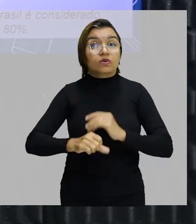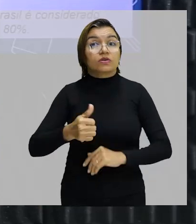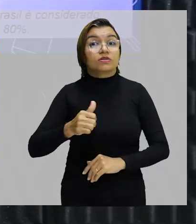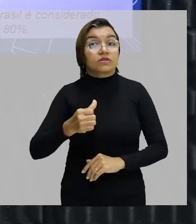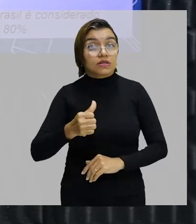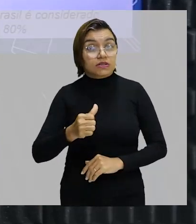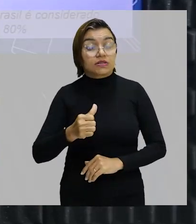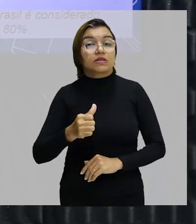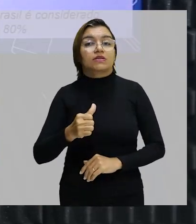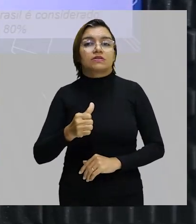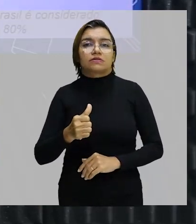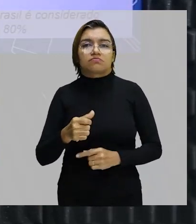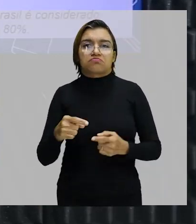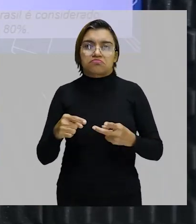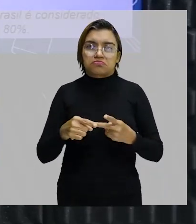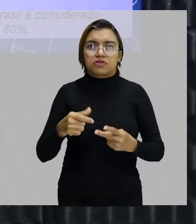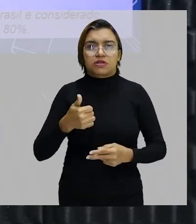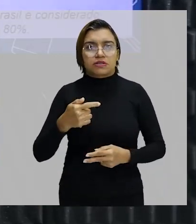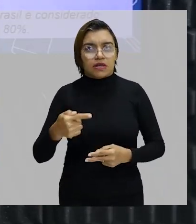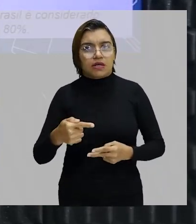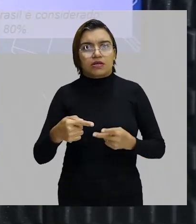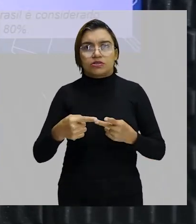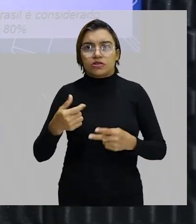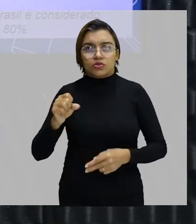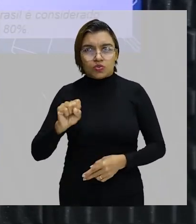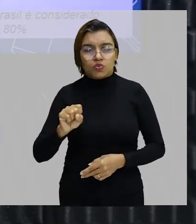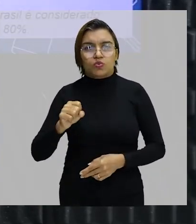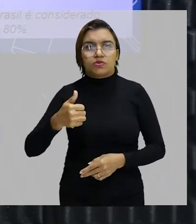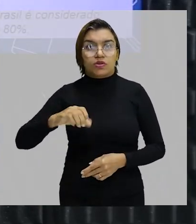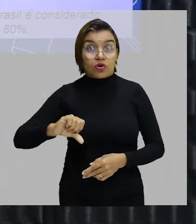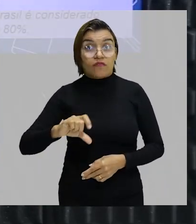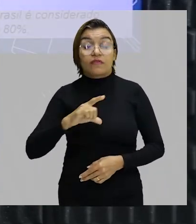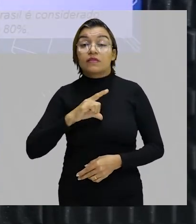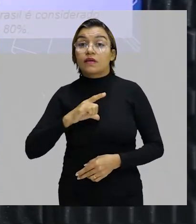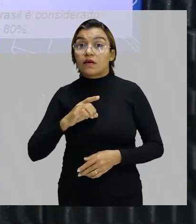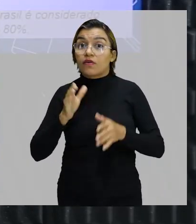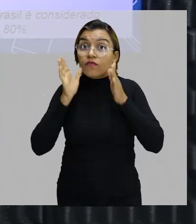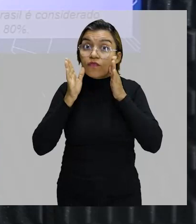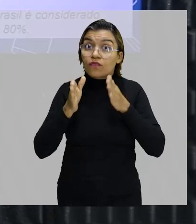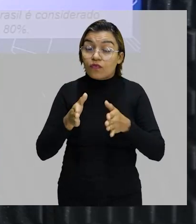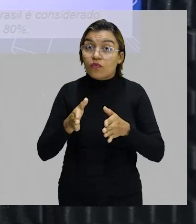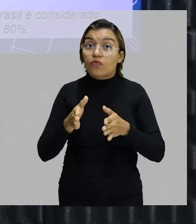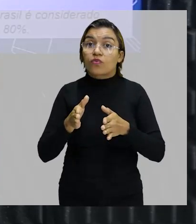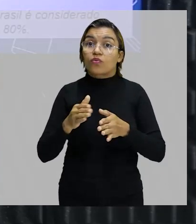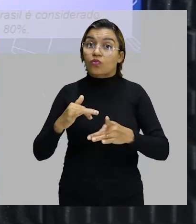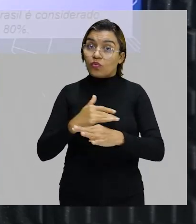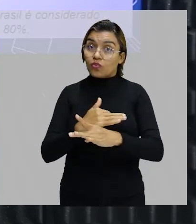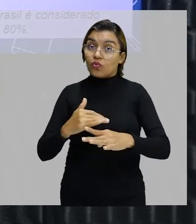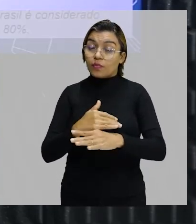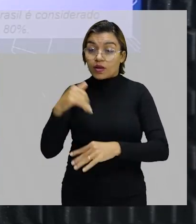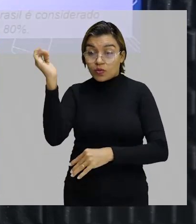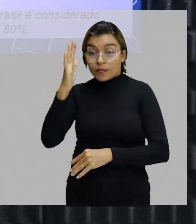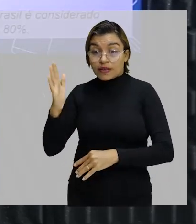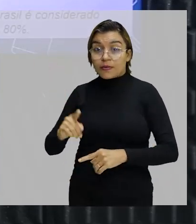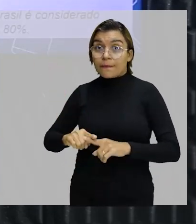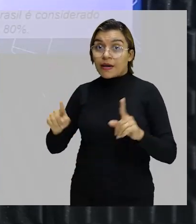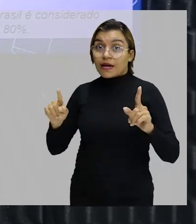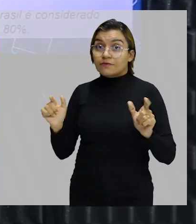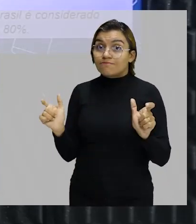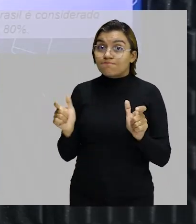já falar sobre isso, 16, 17, 18, 19, existiam focos urbanos no Brasil, só que em